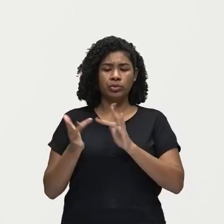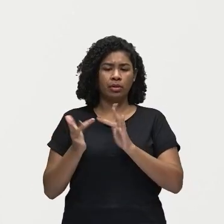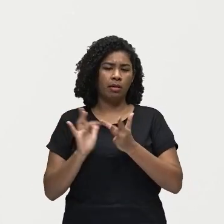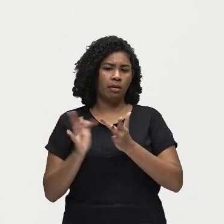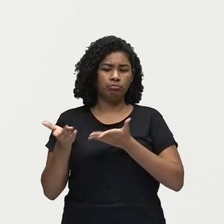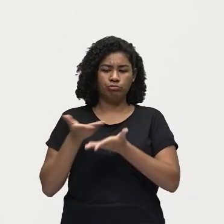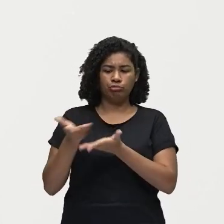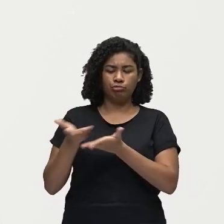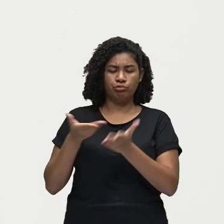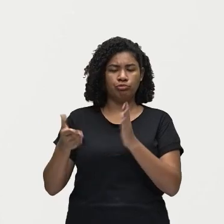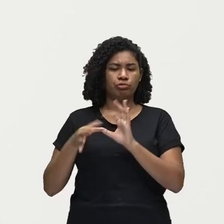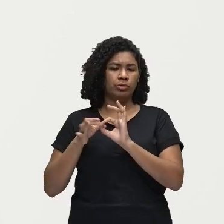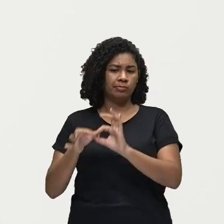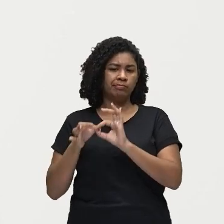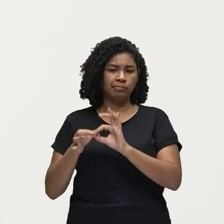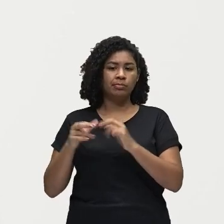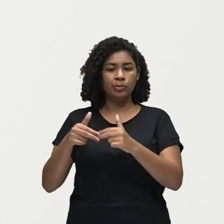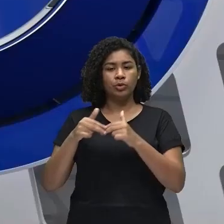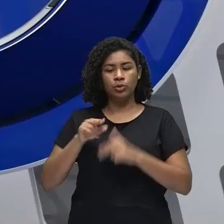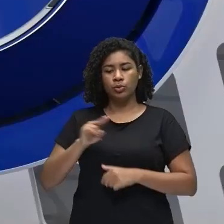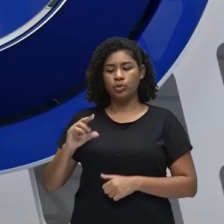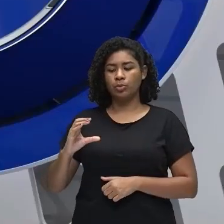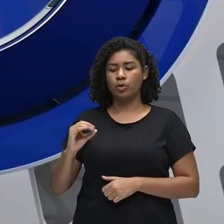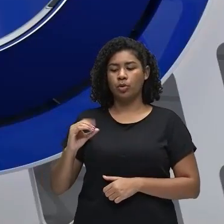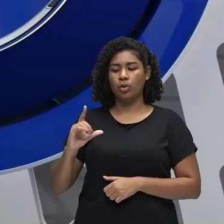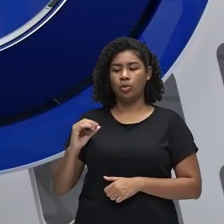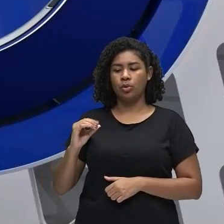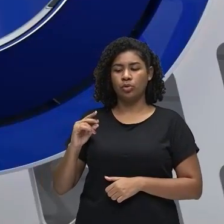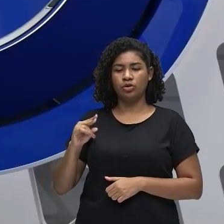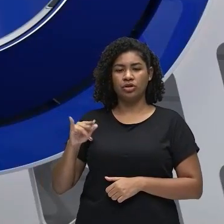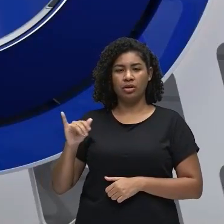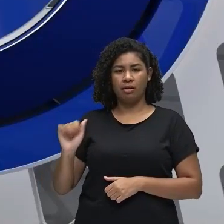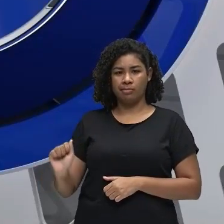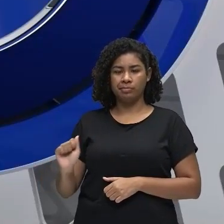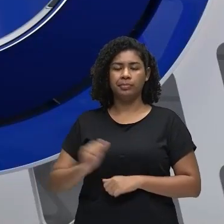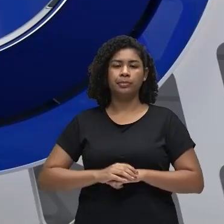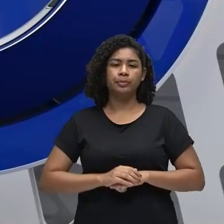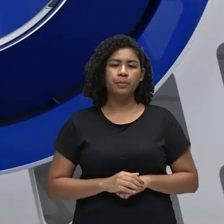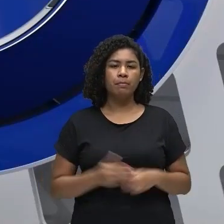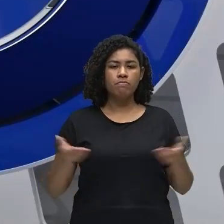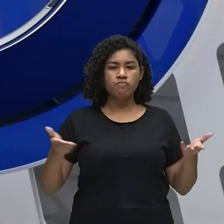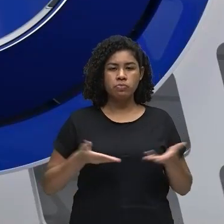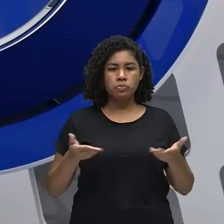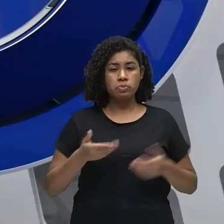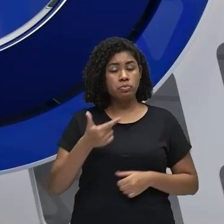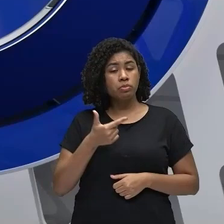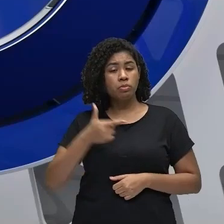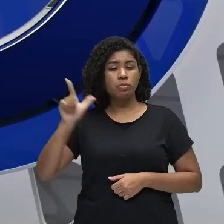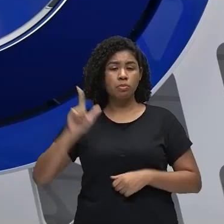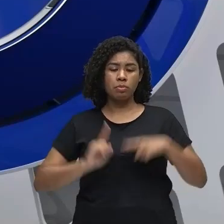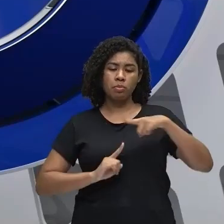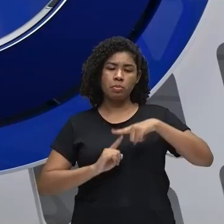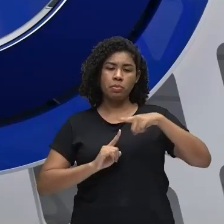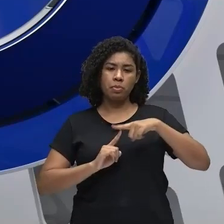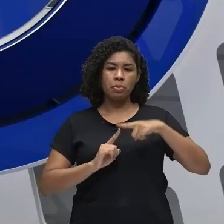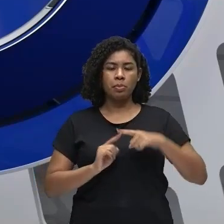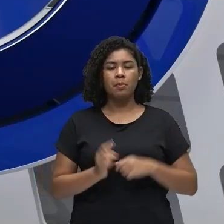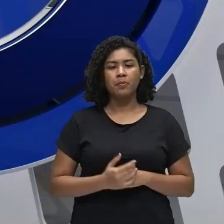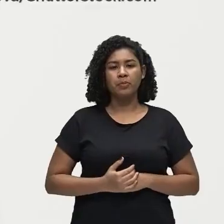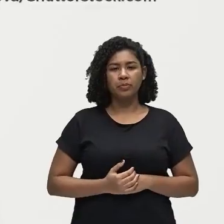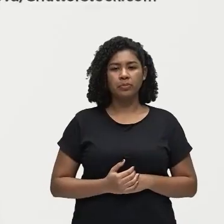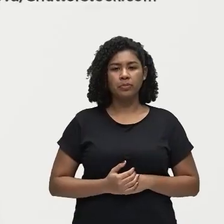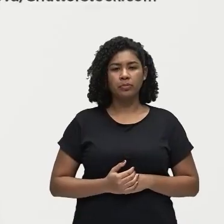então isso a gente denomina de colônias. Vamos agora para outro tipo de relação